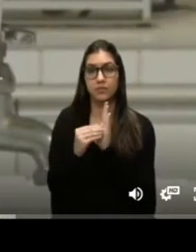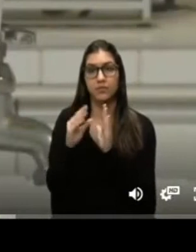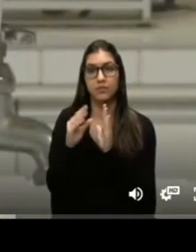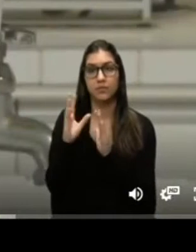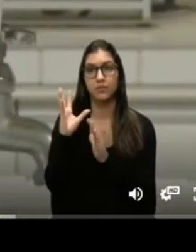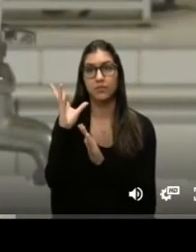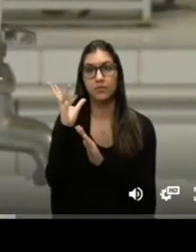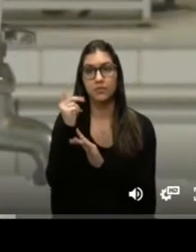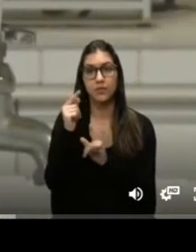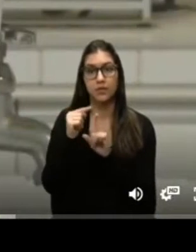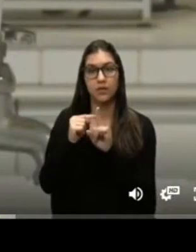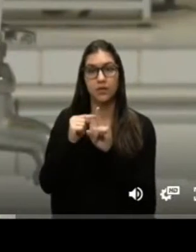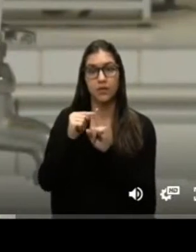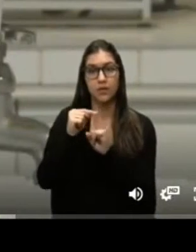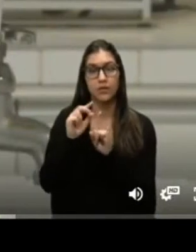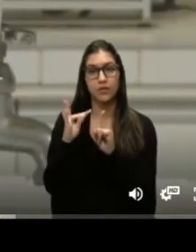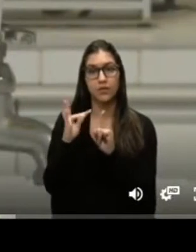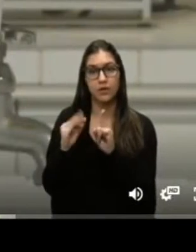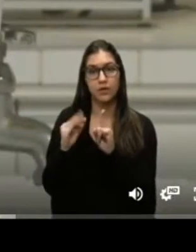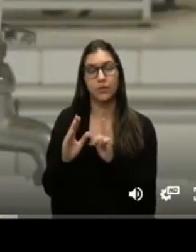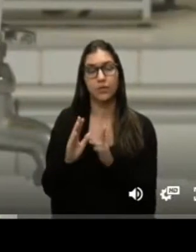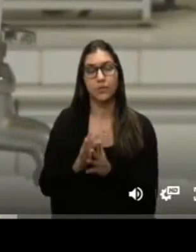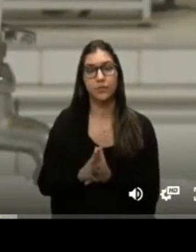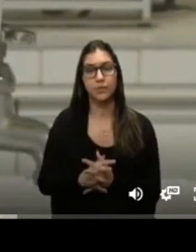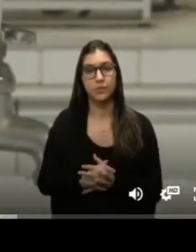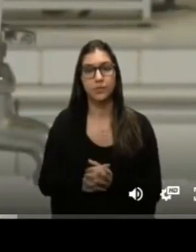ocorreu essa mudança.